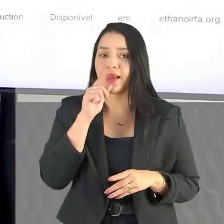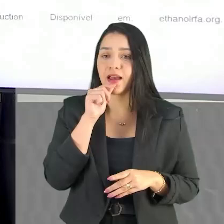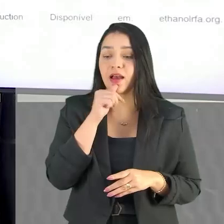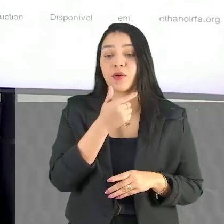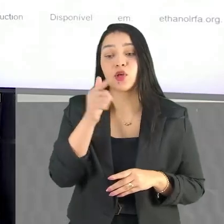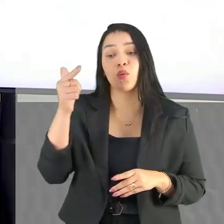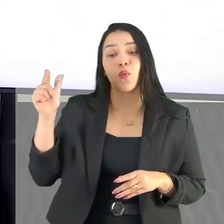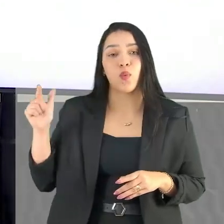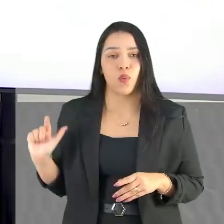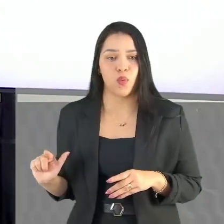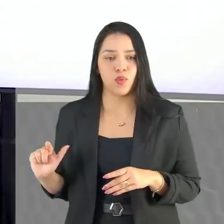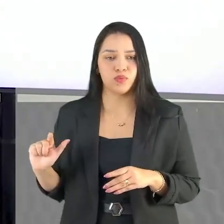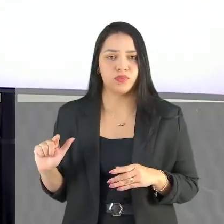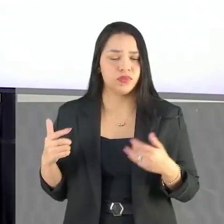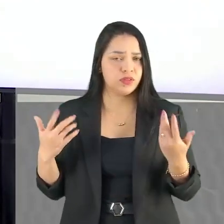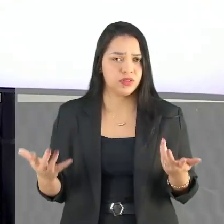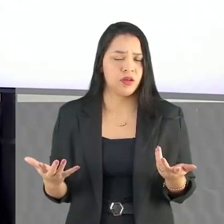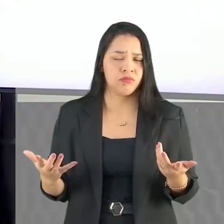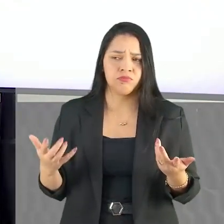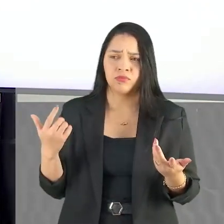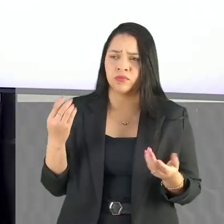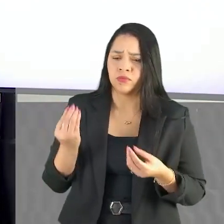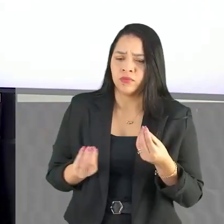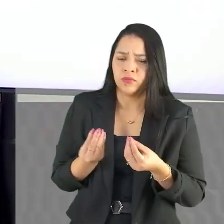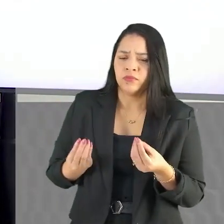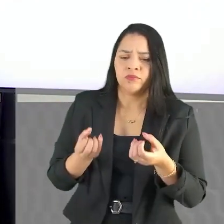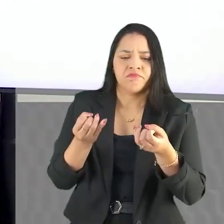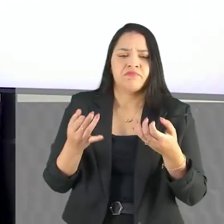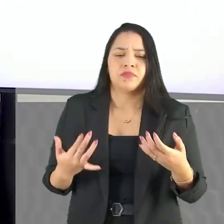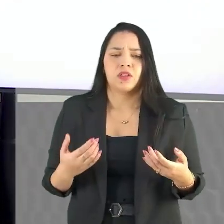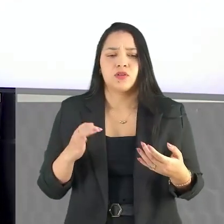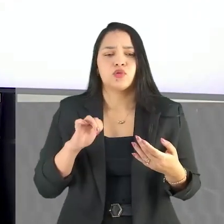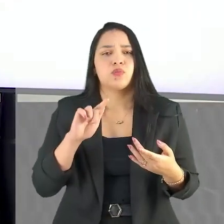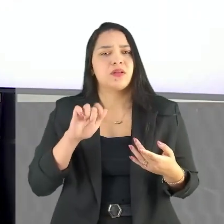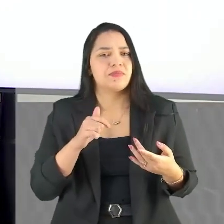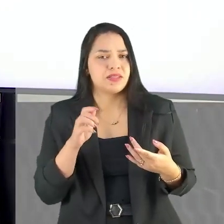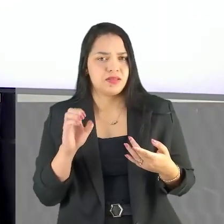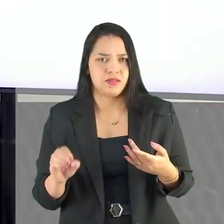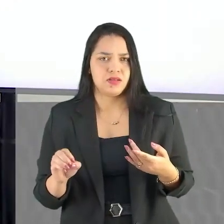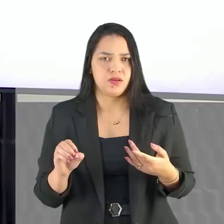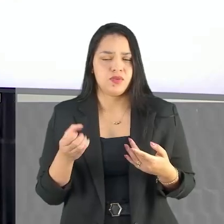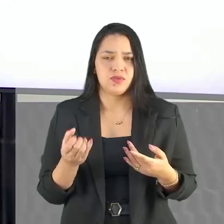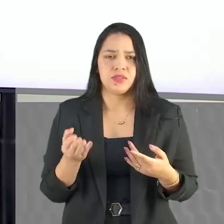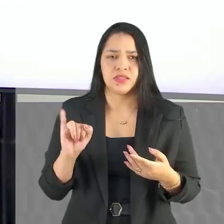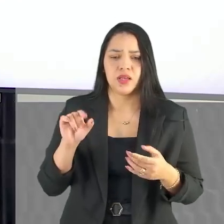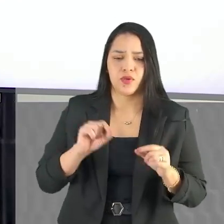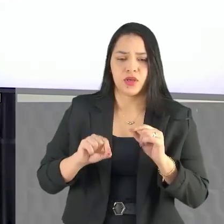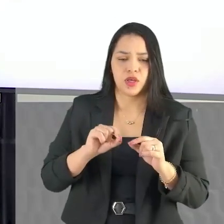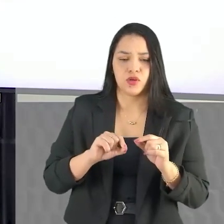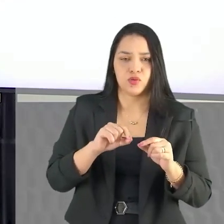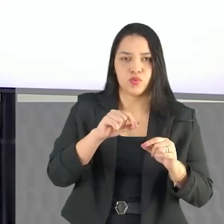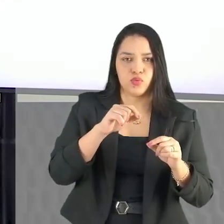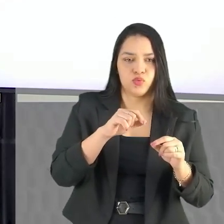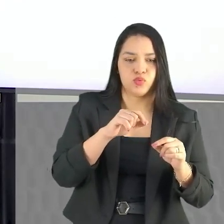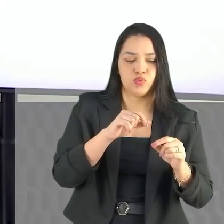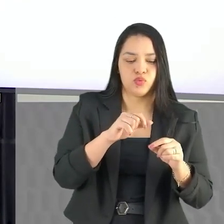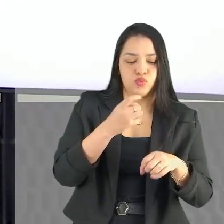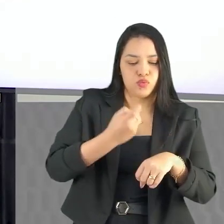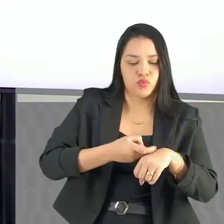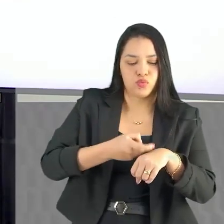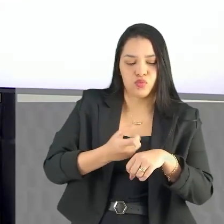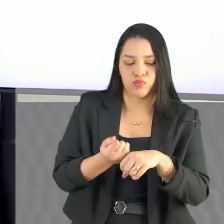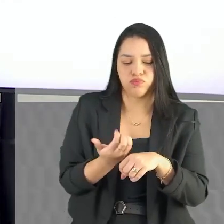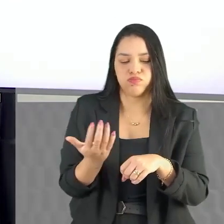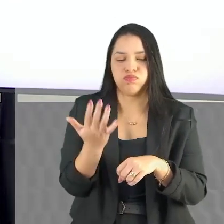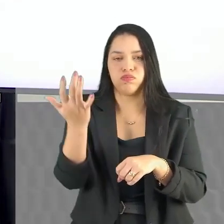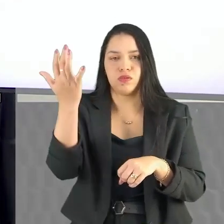água e outras substâncias. Então, não dá para falar em sublimação. Se sublimação é a passagem do sólido direto para o gasoso. Então